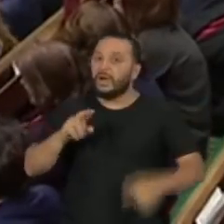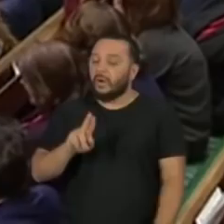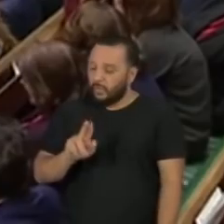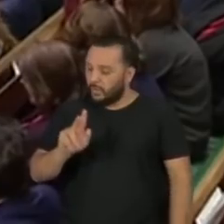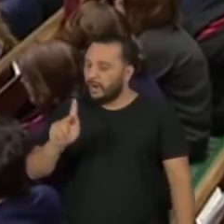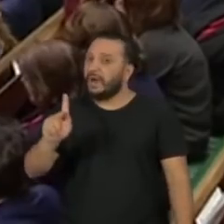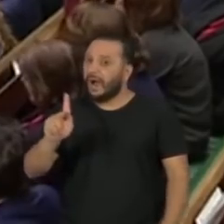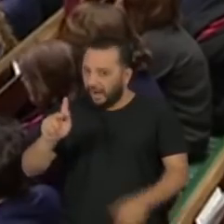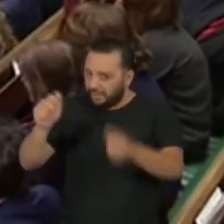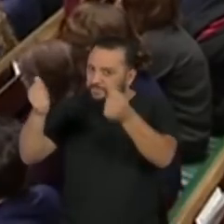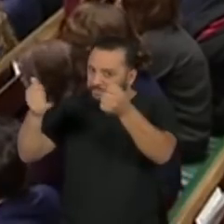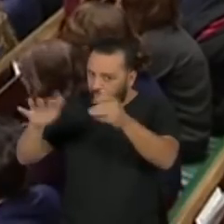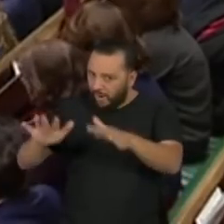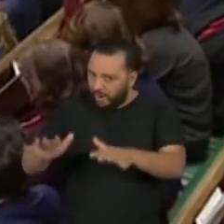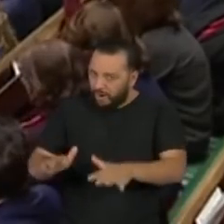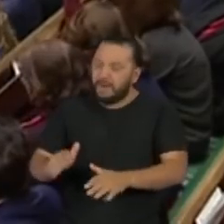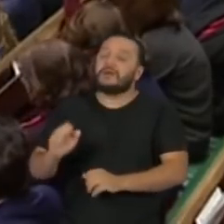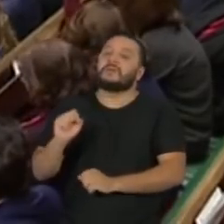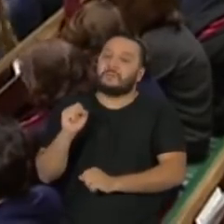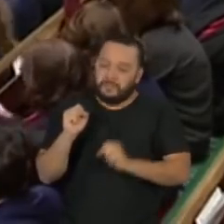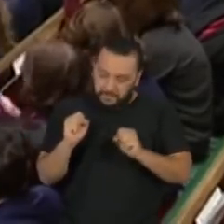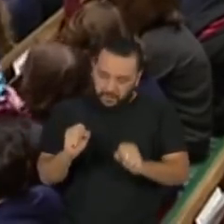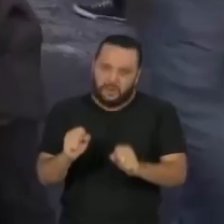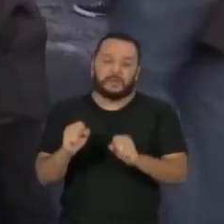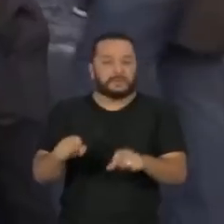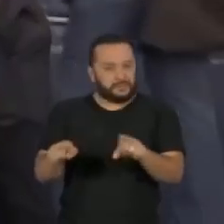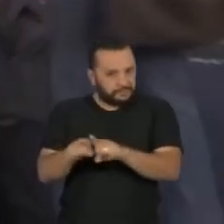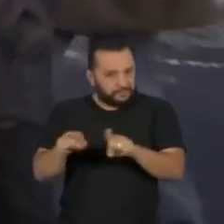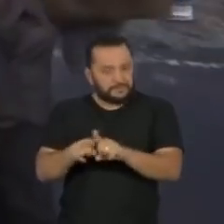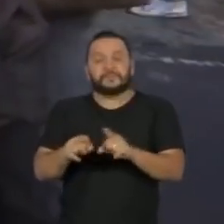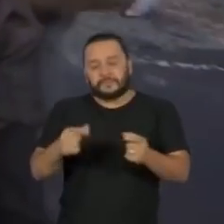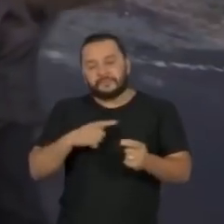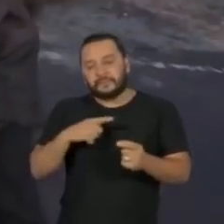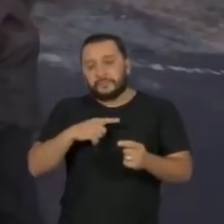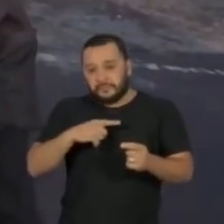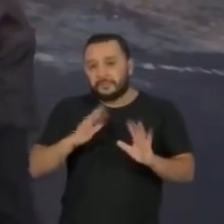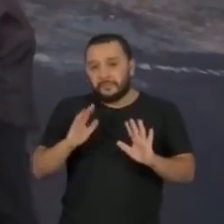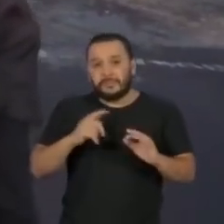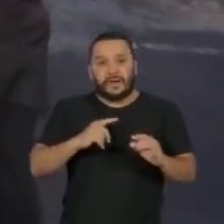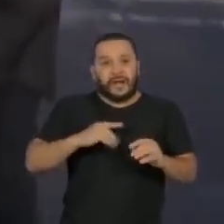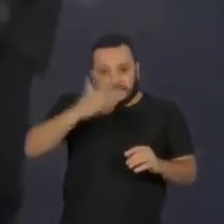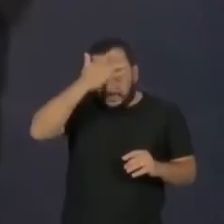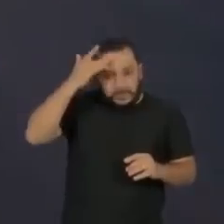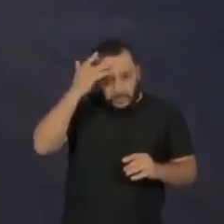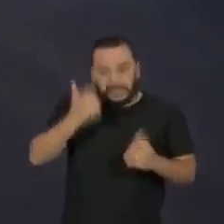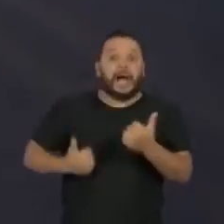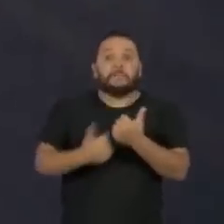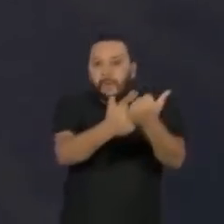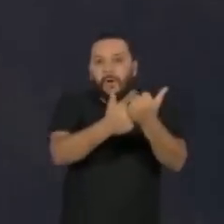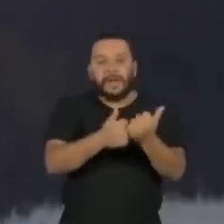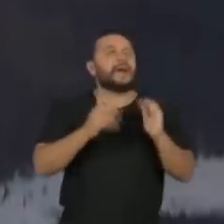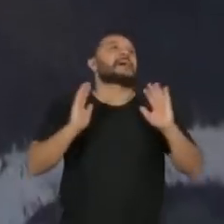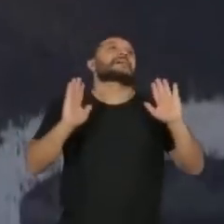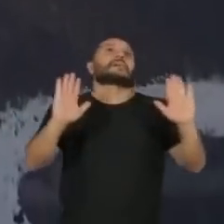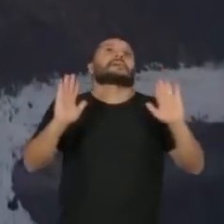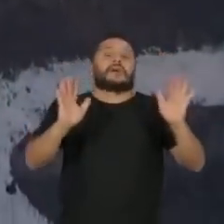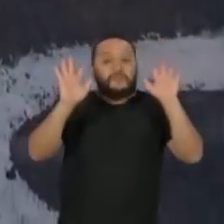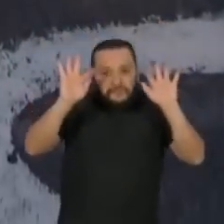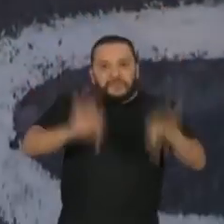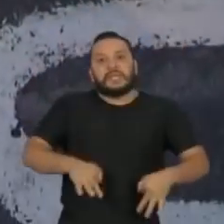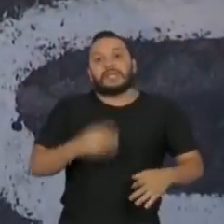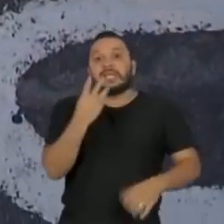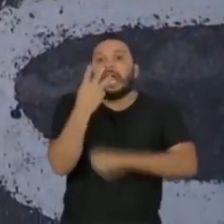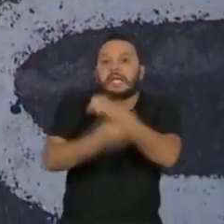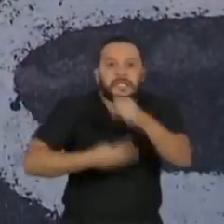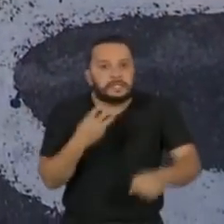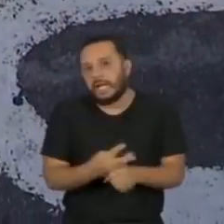influência britânica no Ocidente e sua economia. Os apoiadores comemoram o fim de mais de 3 anos de disputas